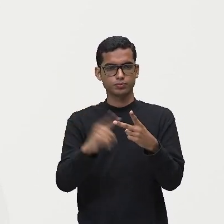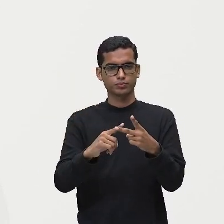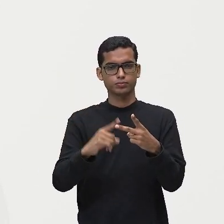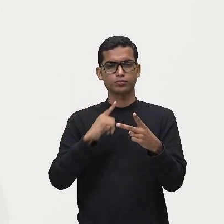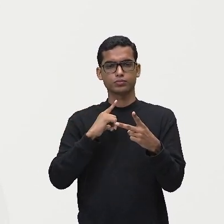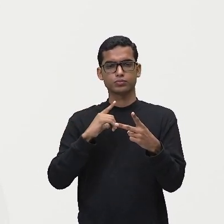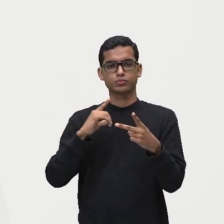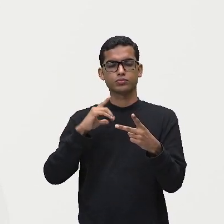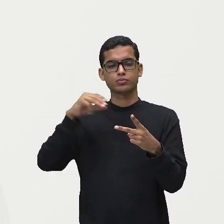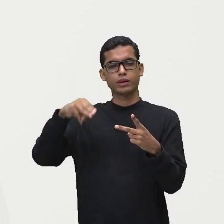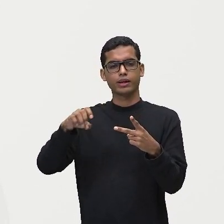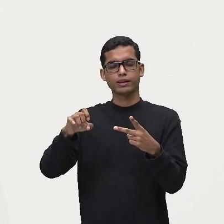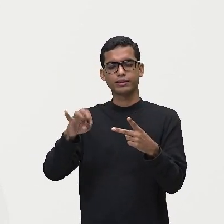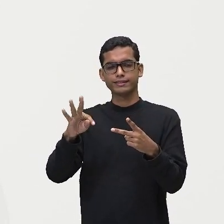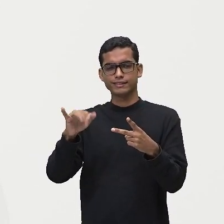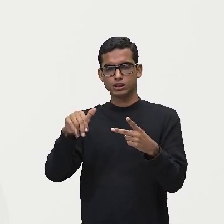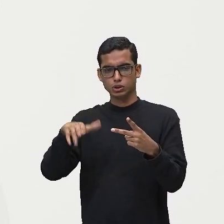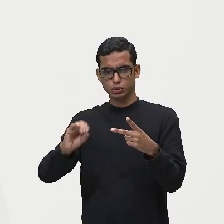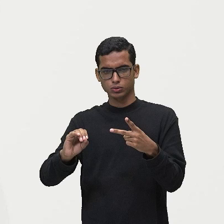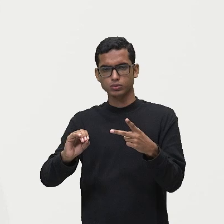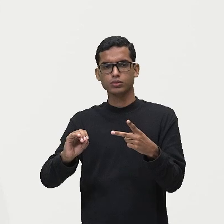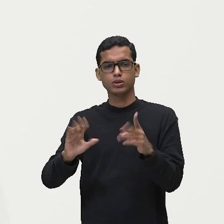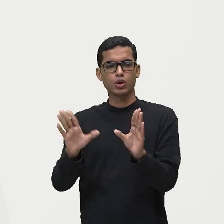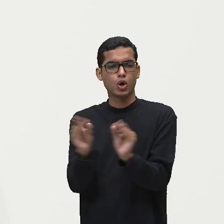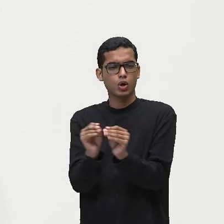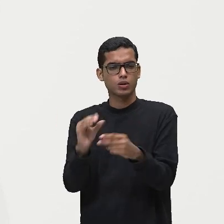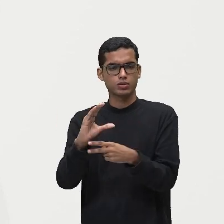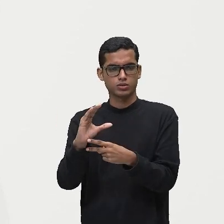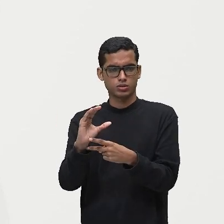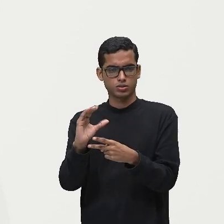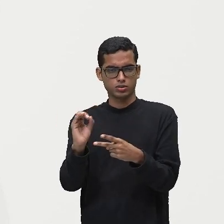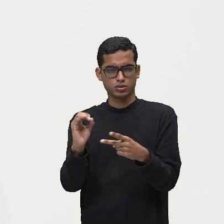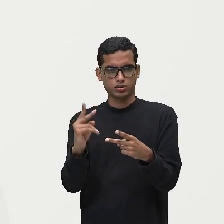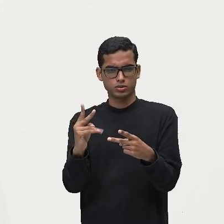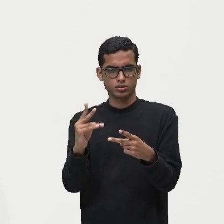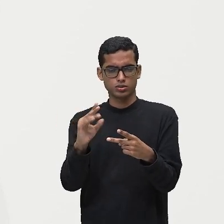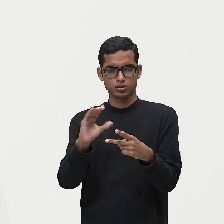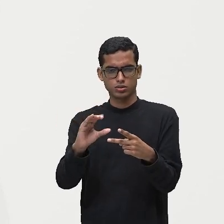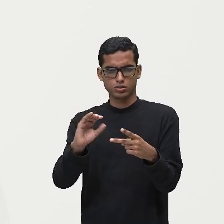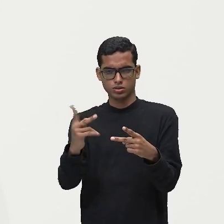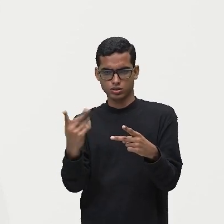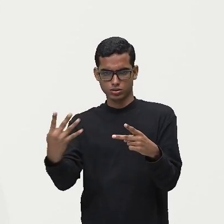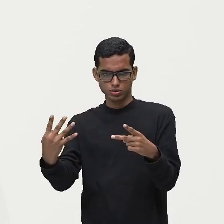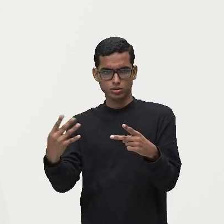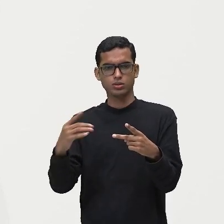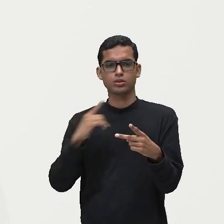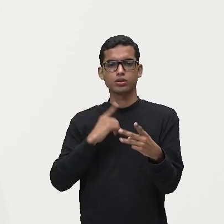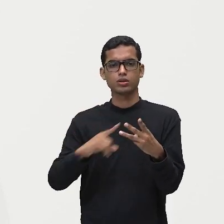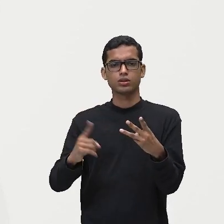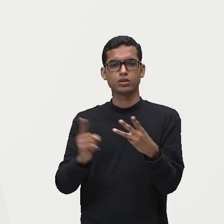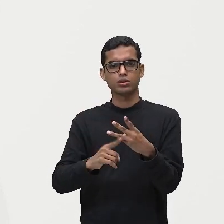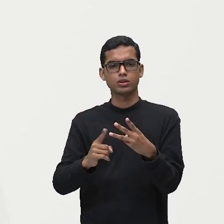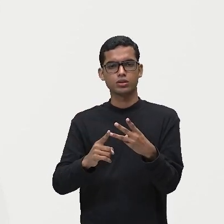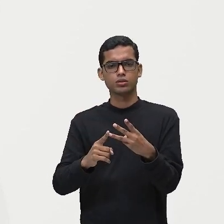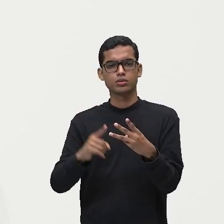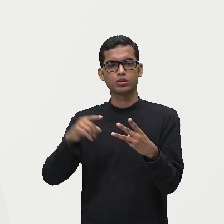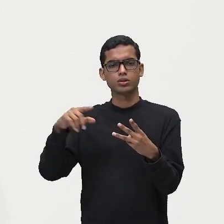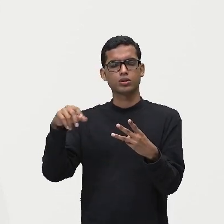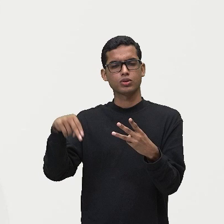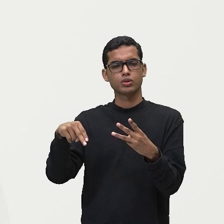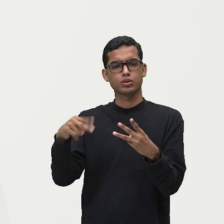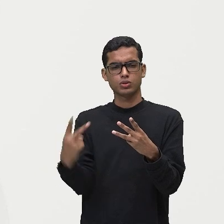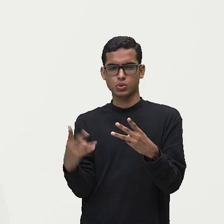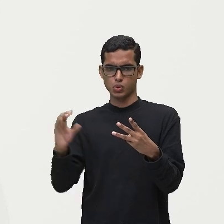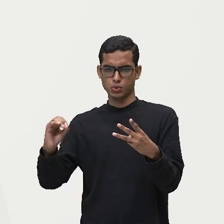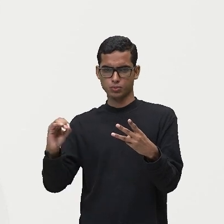óxido nitroso. Qual é a fonte, né? Aonde que é emitido esses gases? No